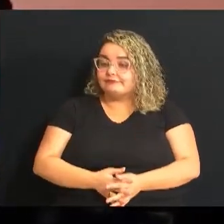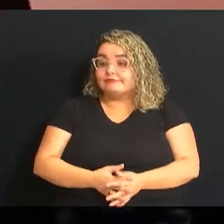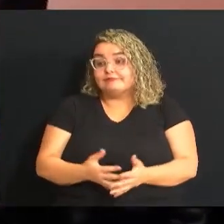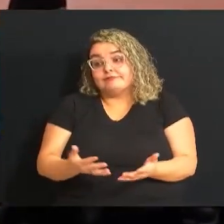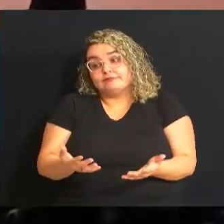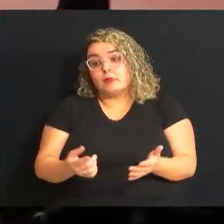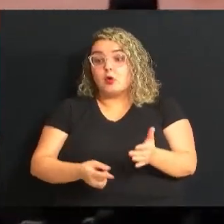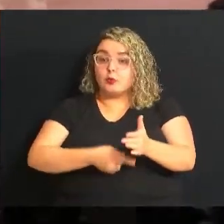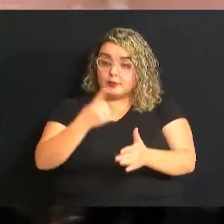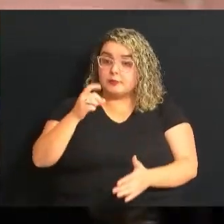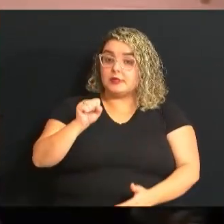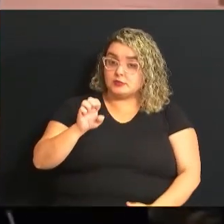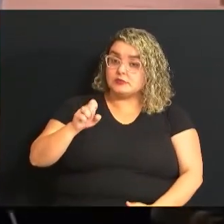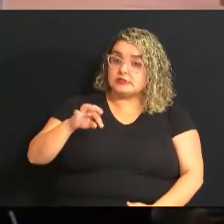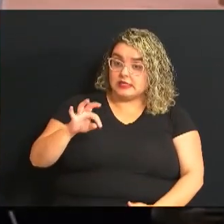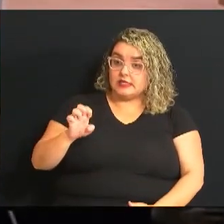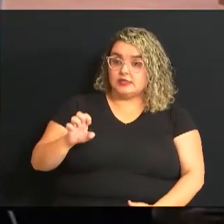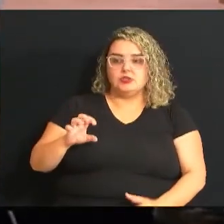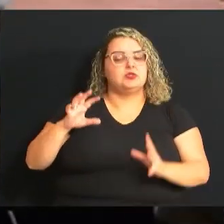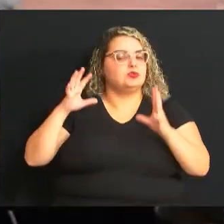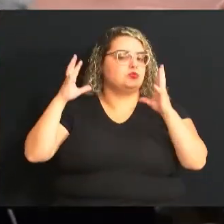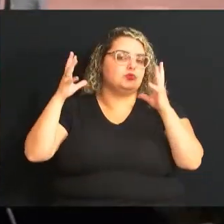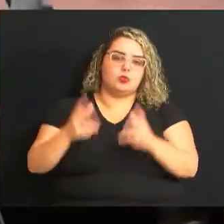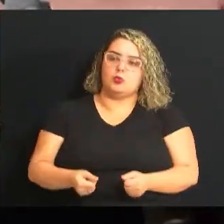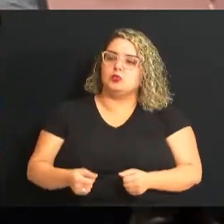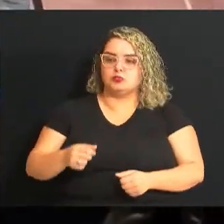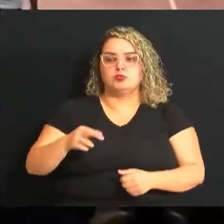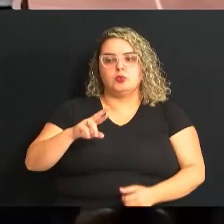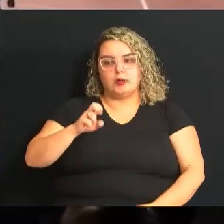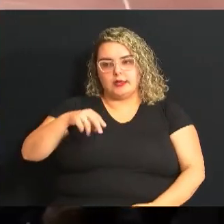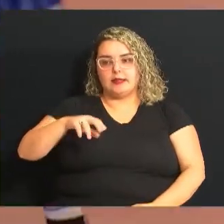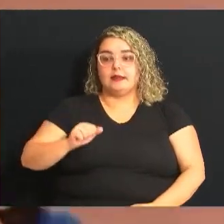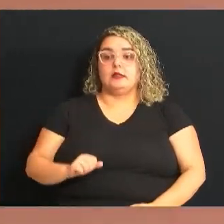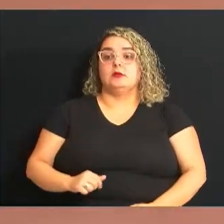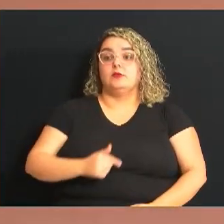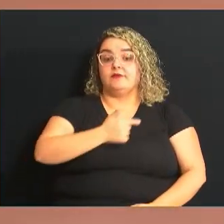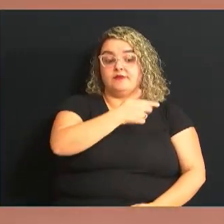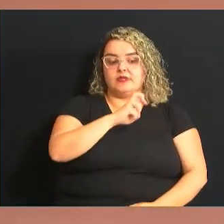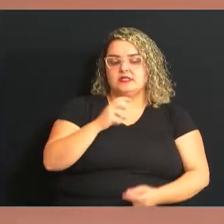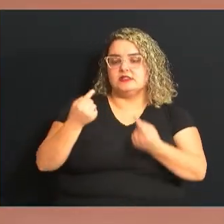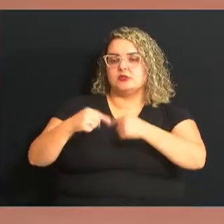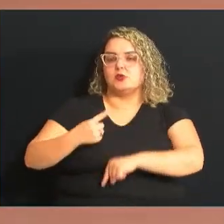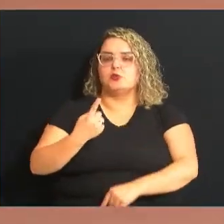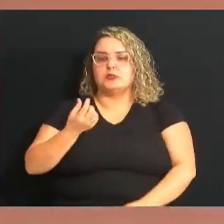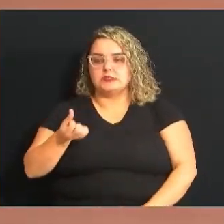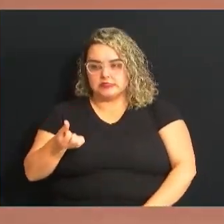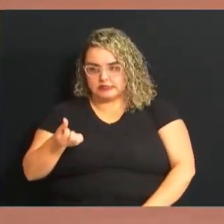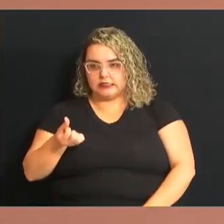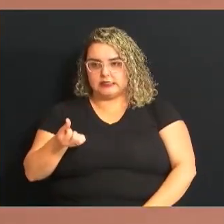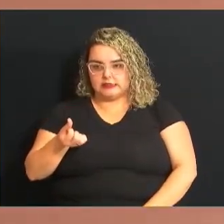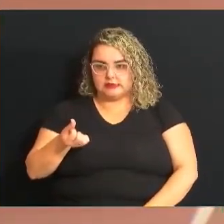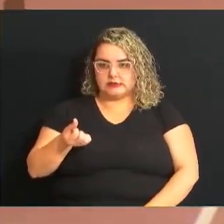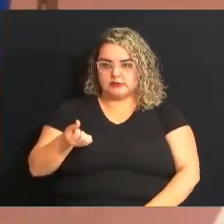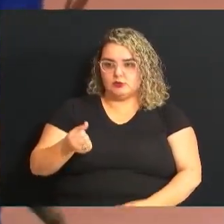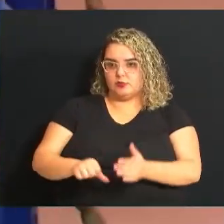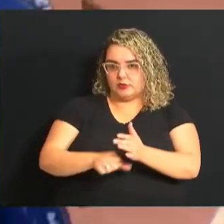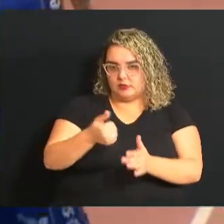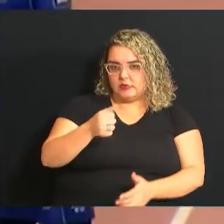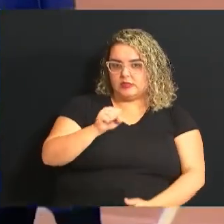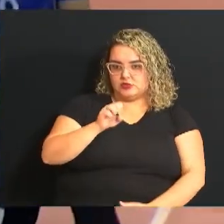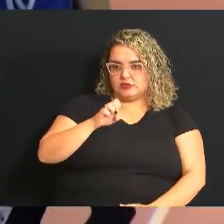a discussão e a votação desses projetos. E nós vamos destacar aqui a matéria de autoria dos vereadores Carlinhos